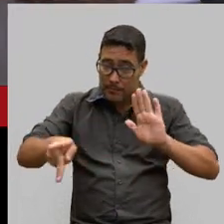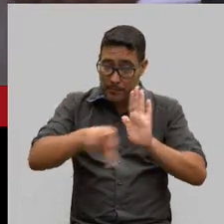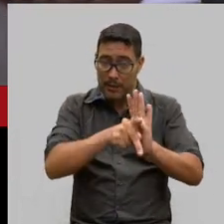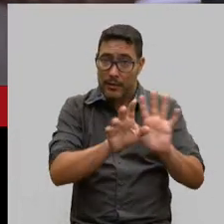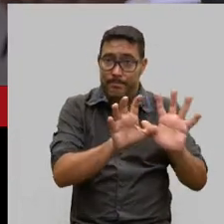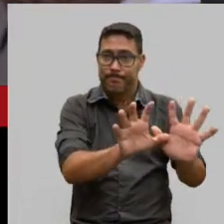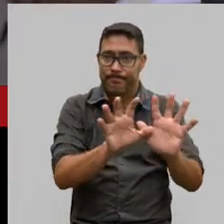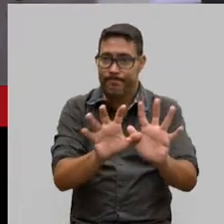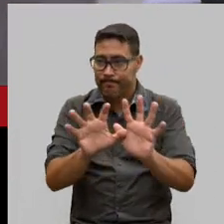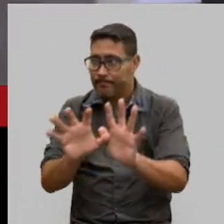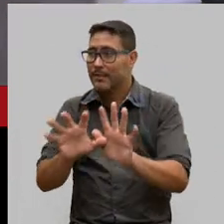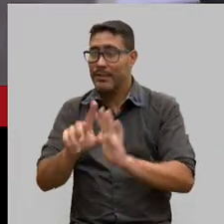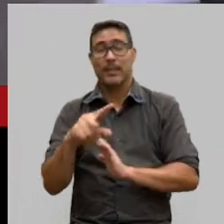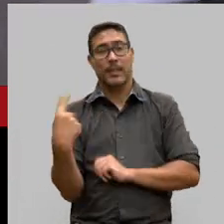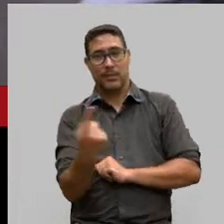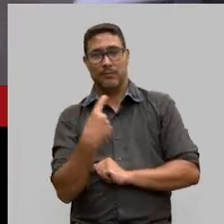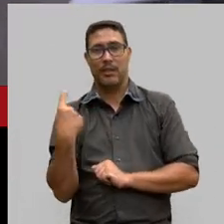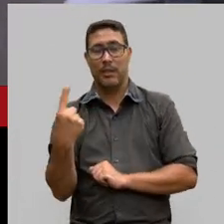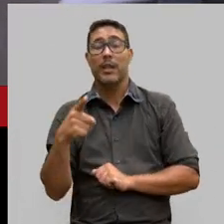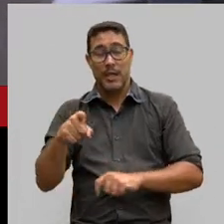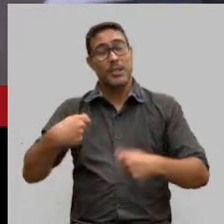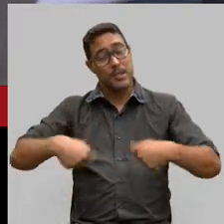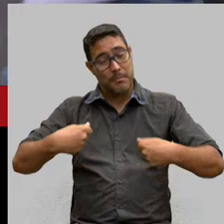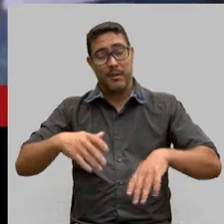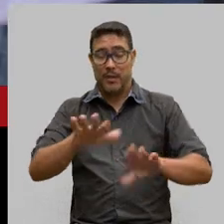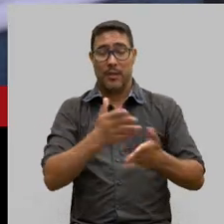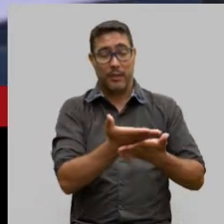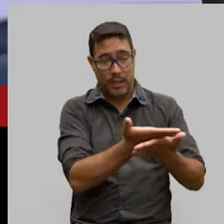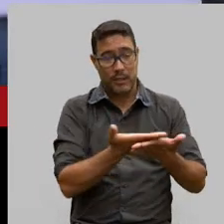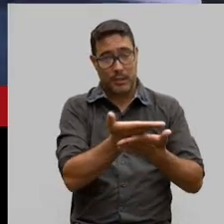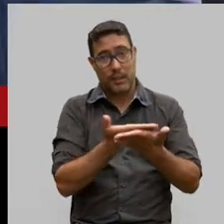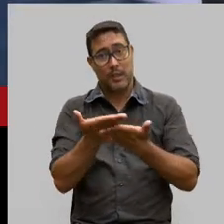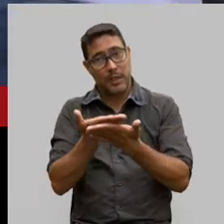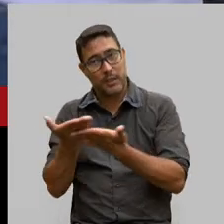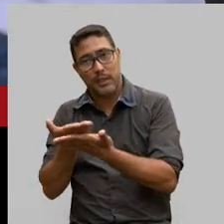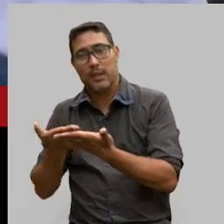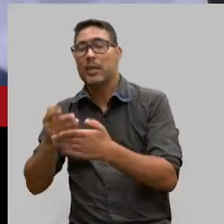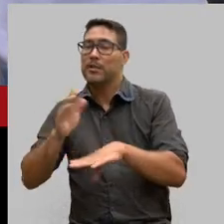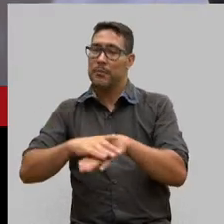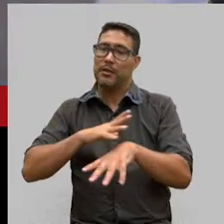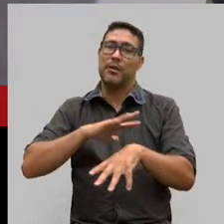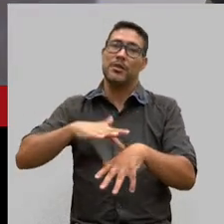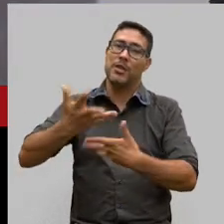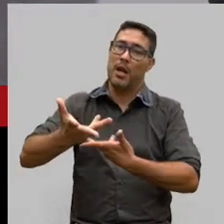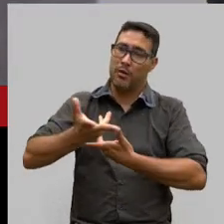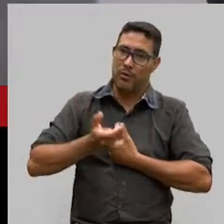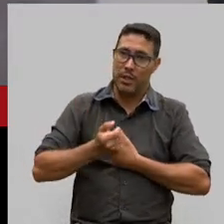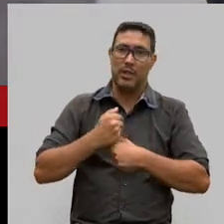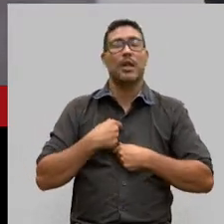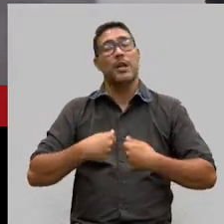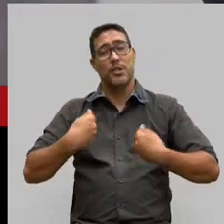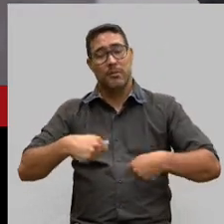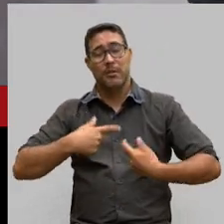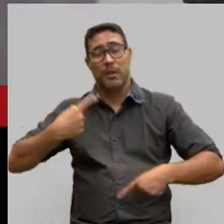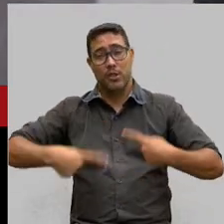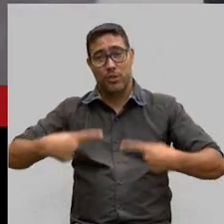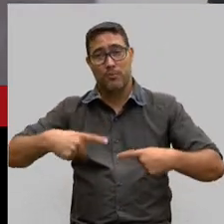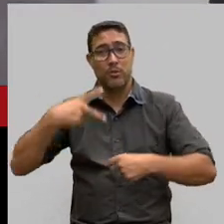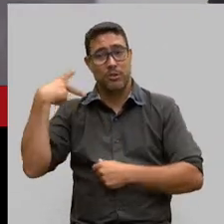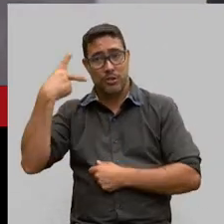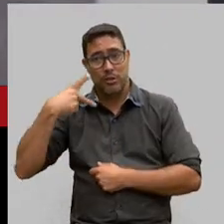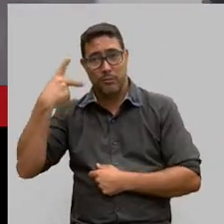e para isso a gente precisa de tratamento a gente precisa de acolhida a gente precisa de políticas públicas